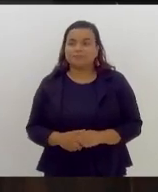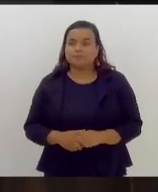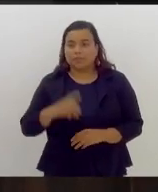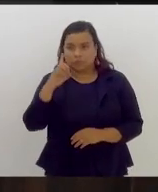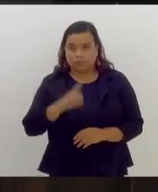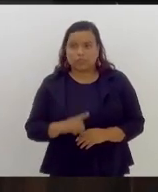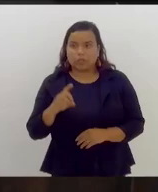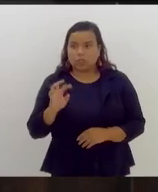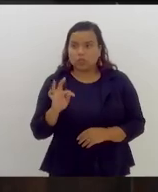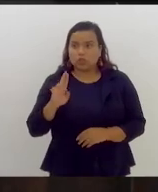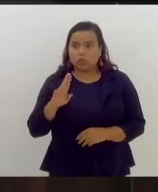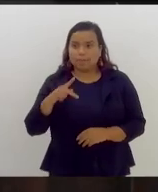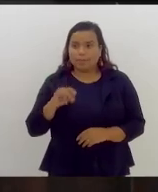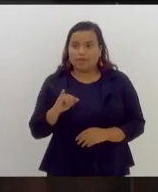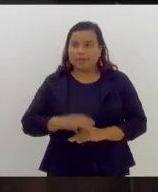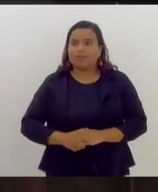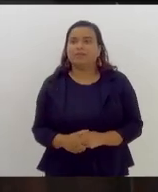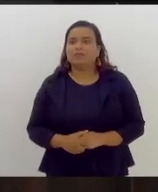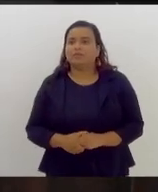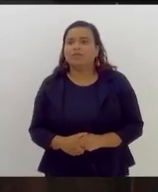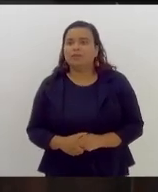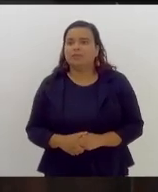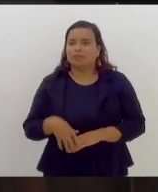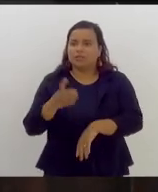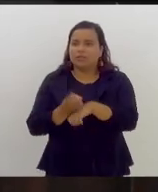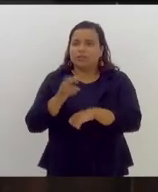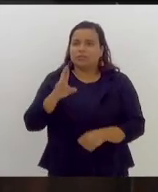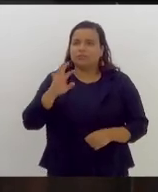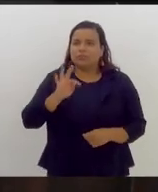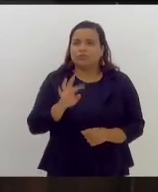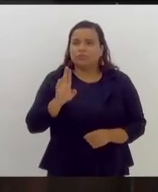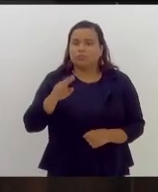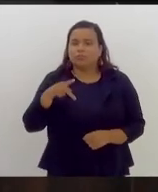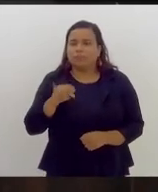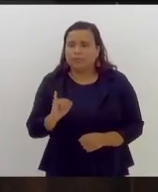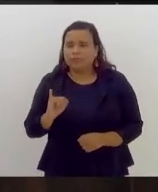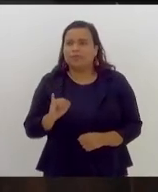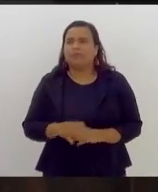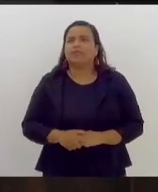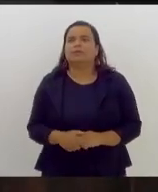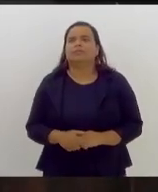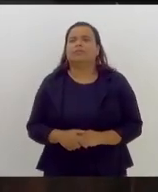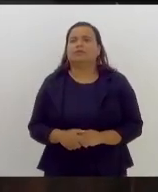diretor da Tupi, doutor Tupi, do CEAP, do GSI.